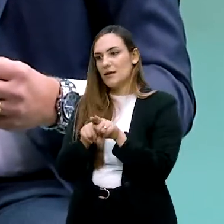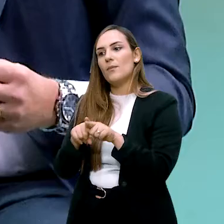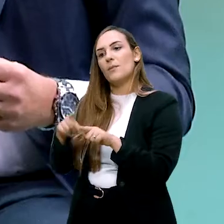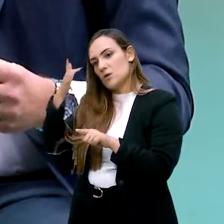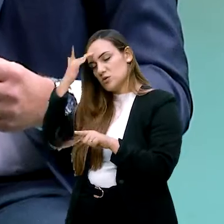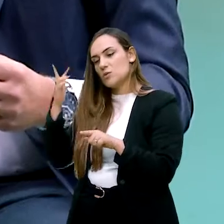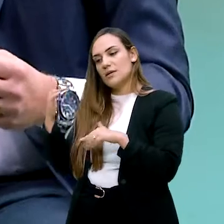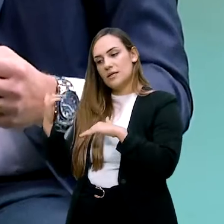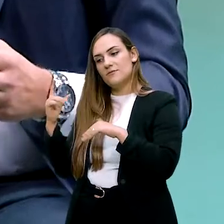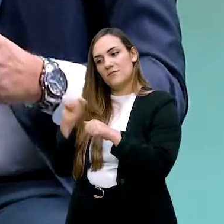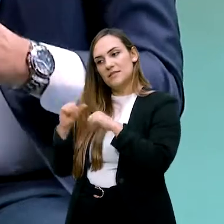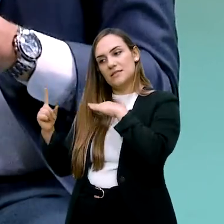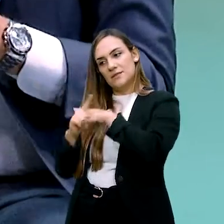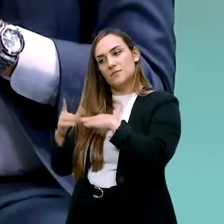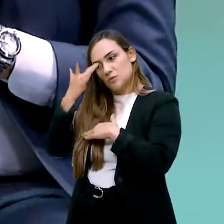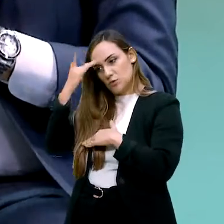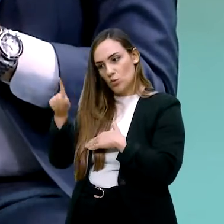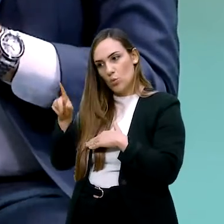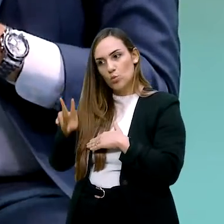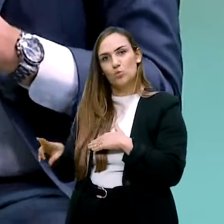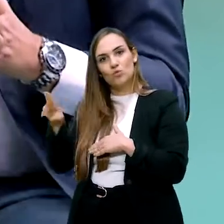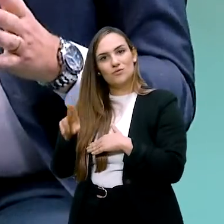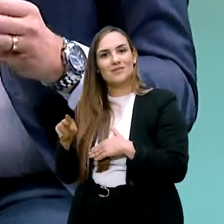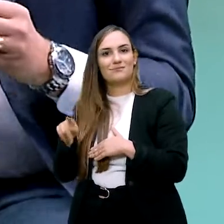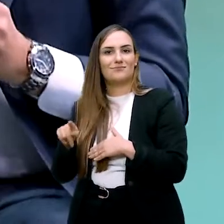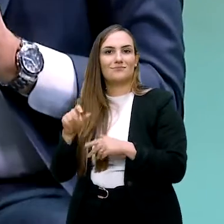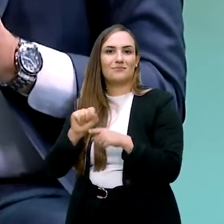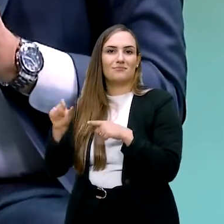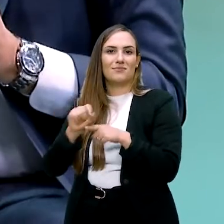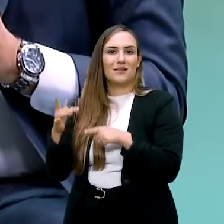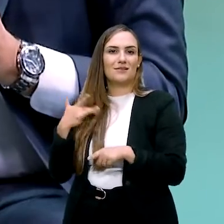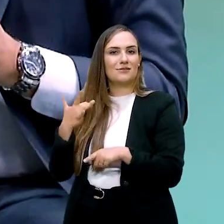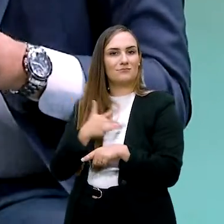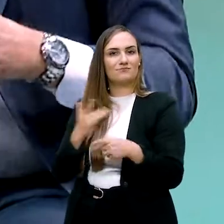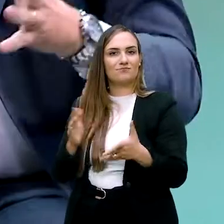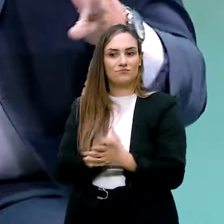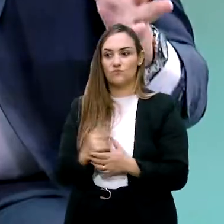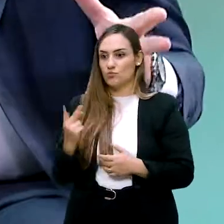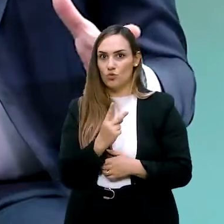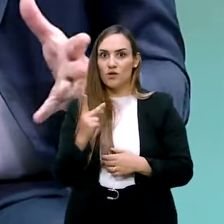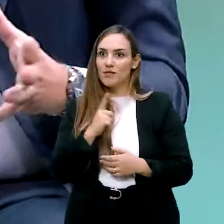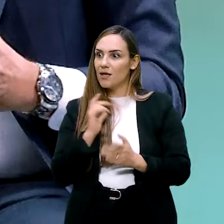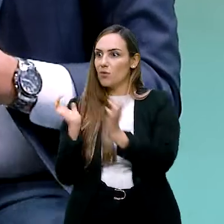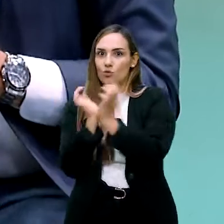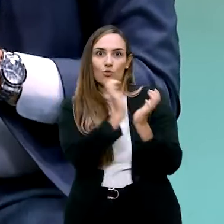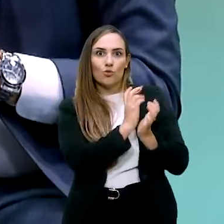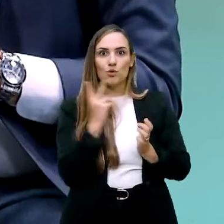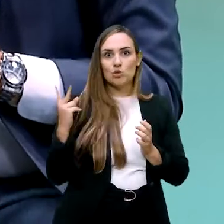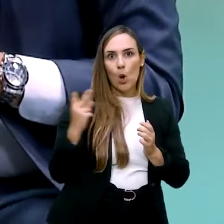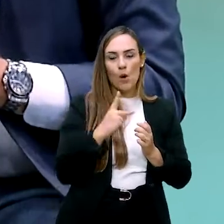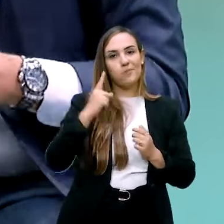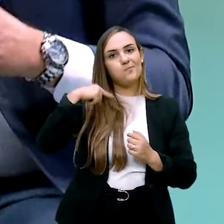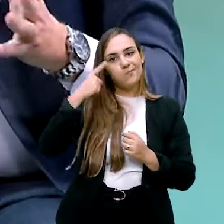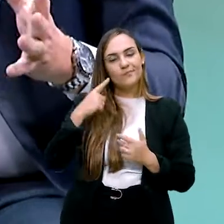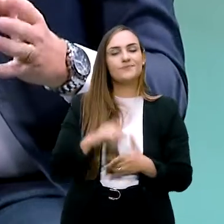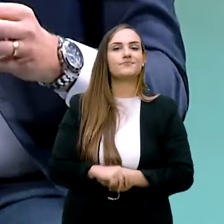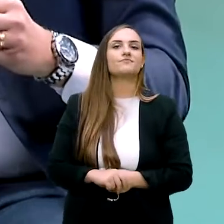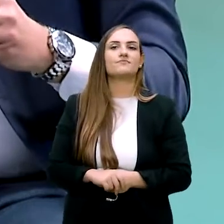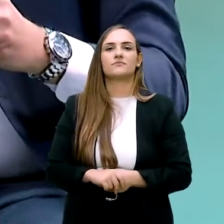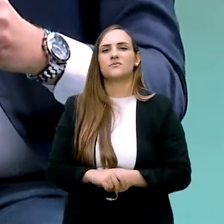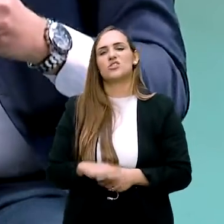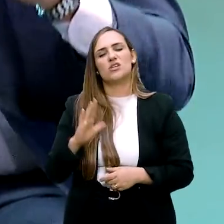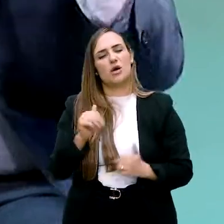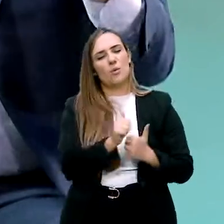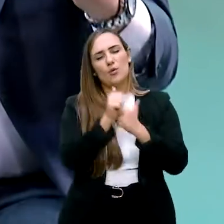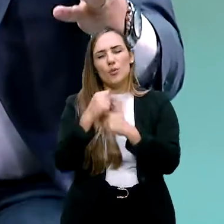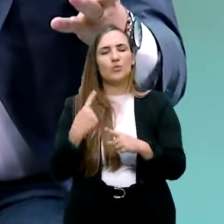das operadoras, né? E nós acompanhamos por razões das mais diversas. Nós